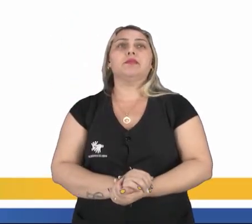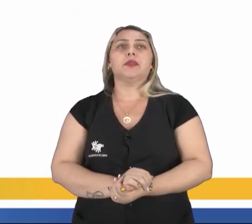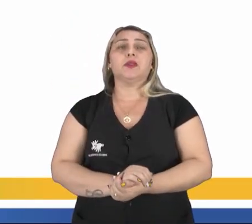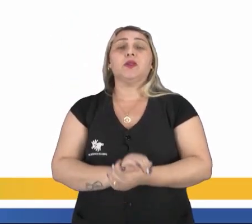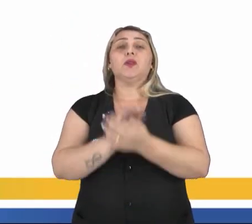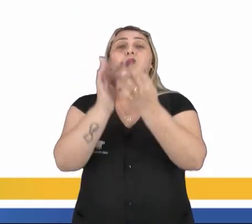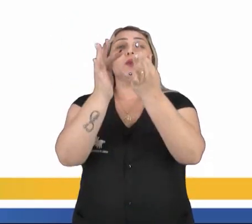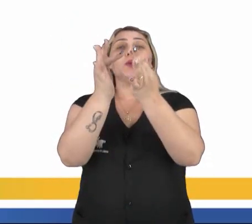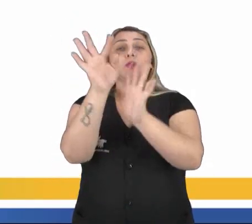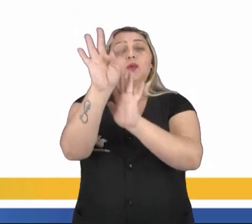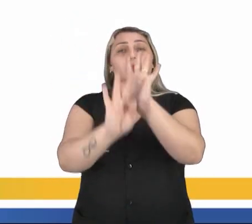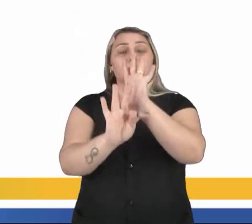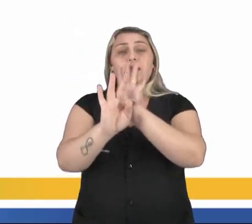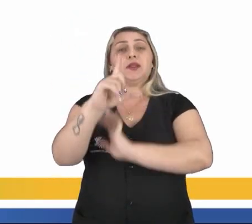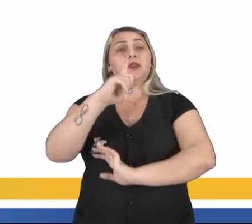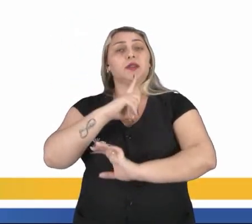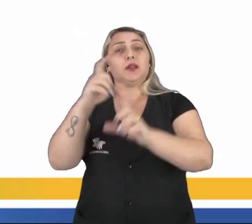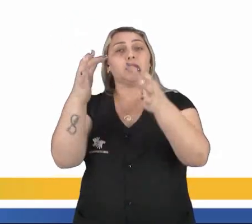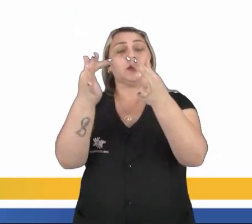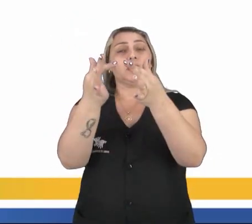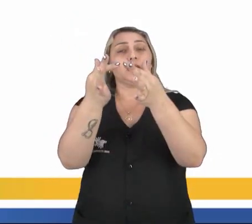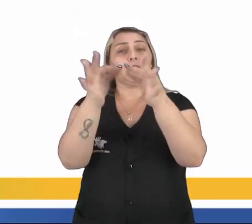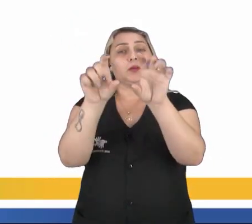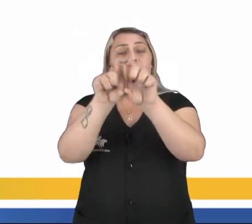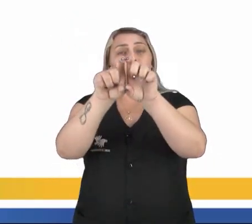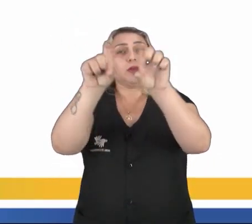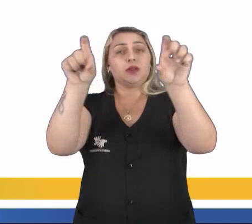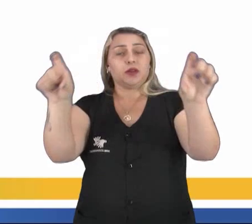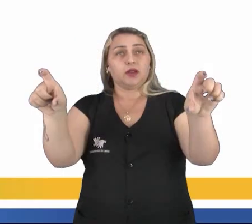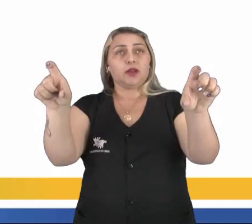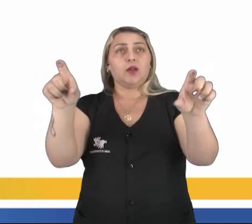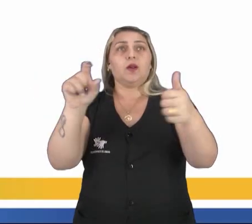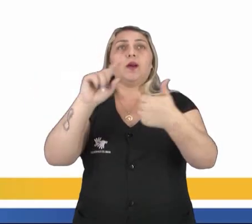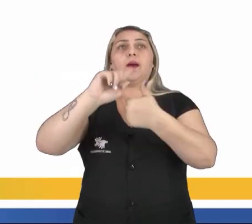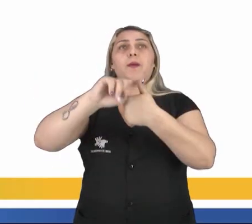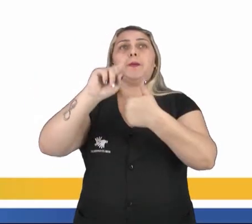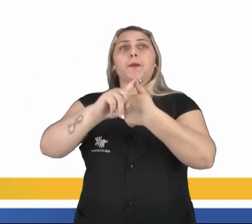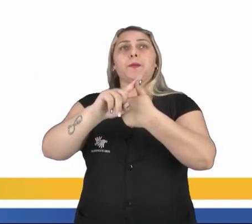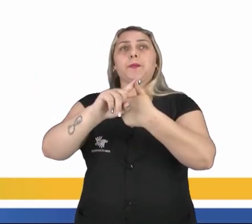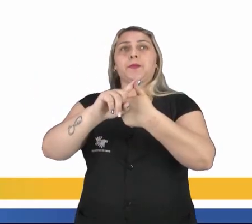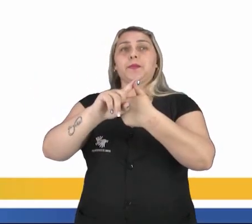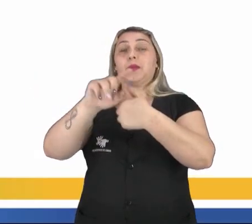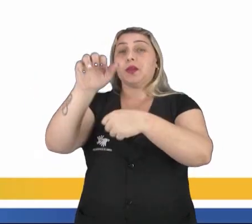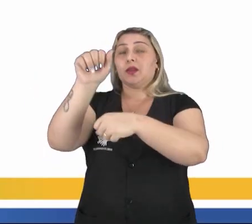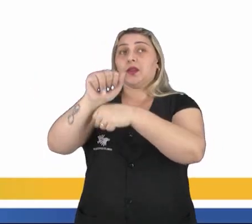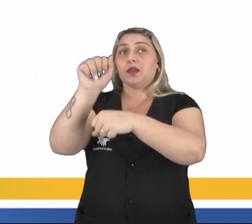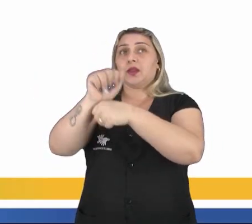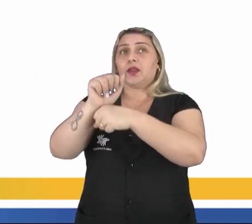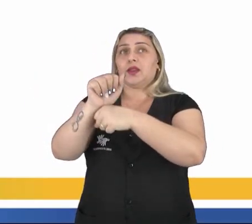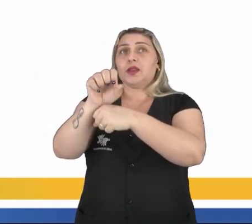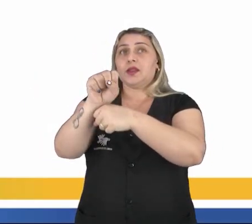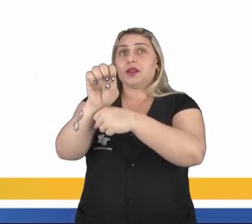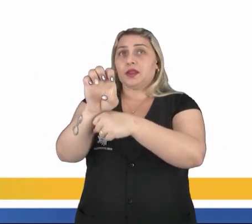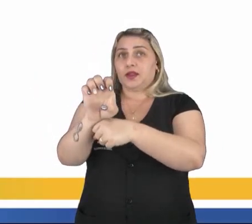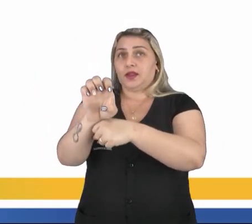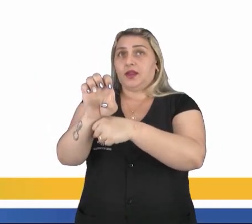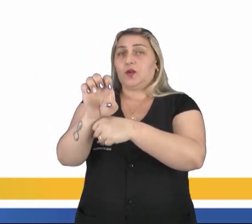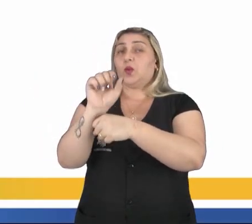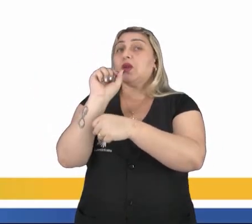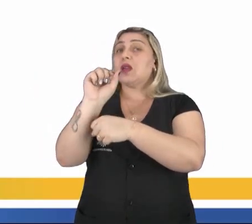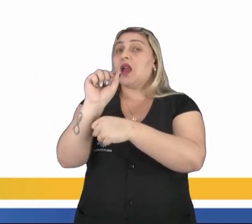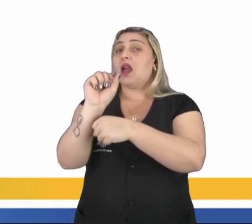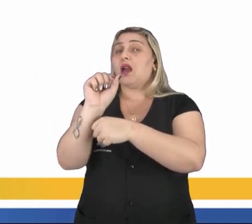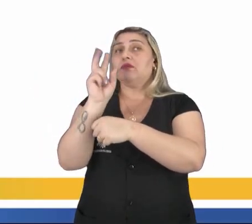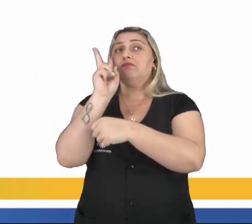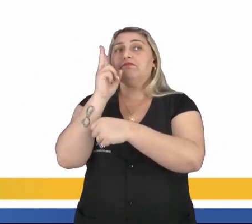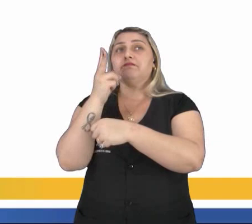No texto acima, temos uma oração destacada que é, e um se que é, e aí, vamos